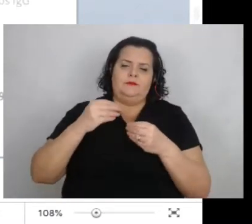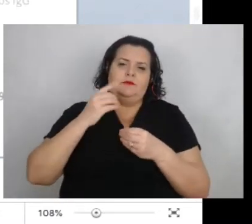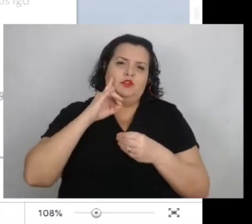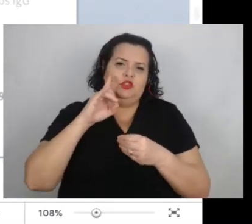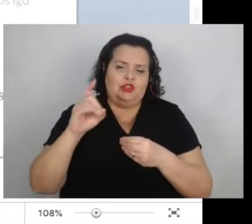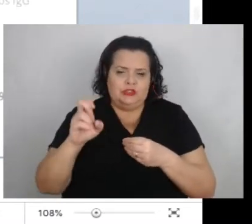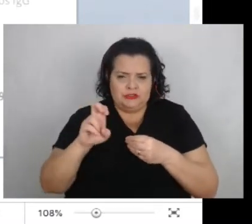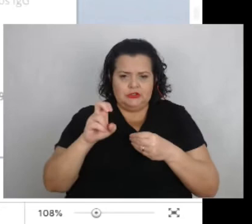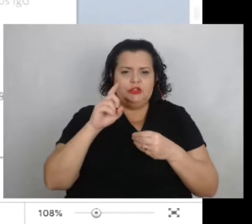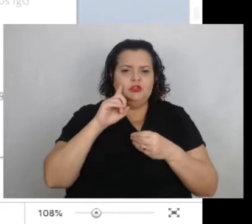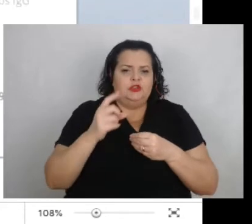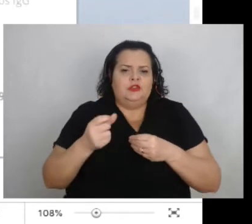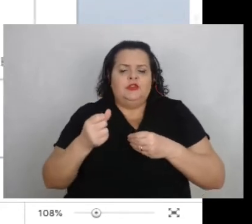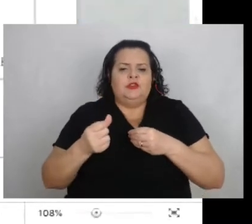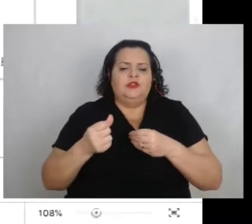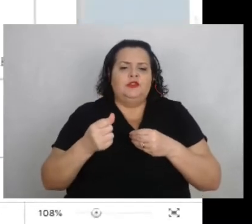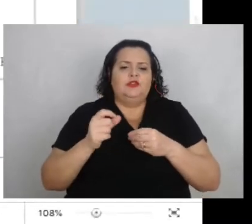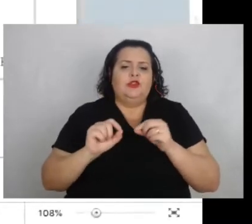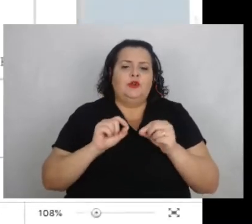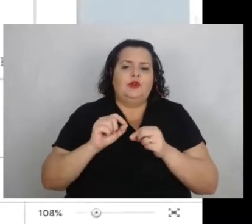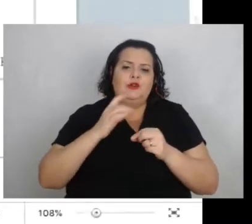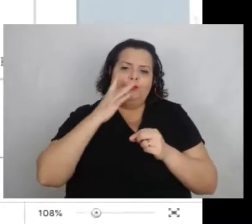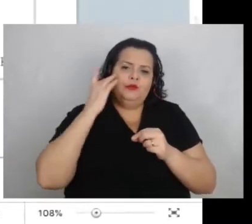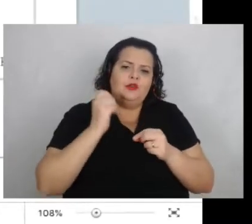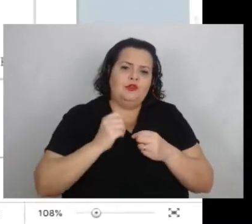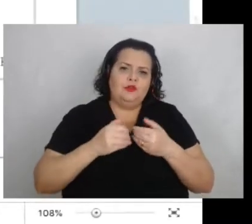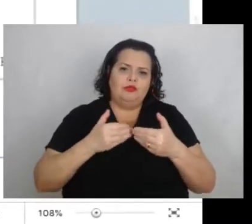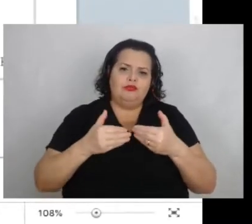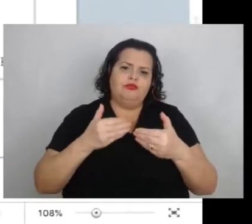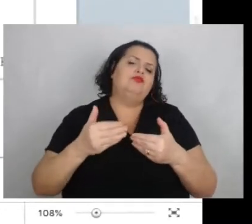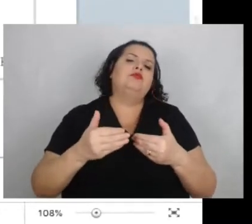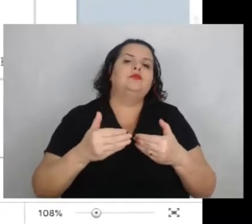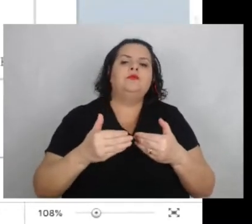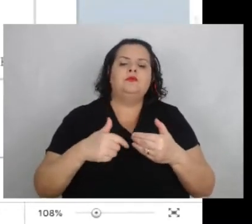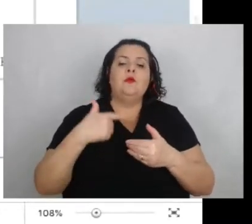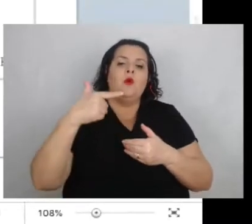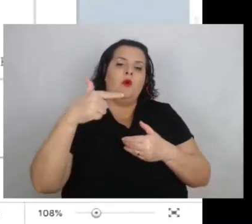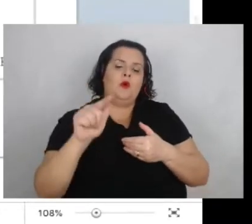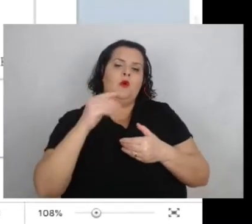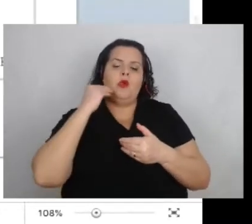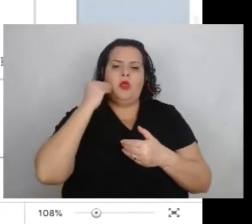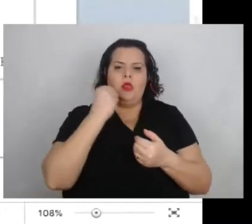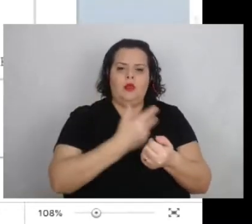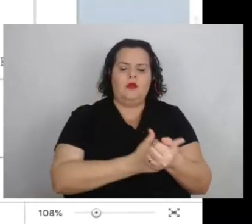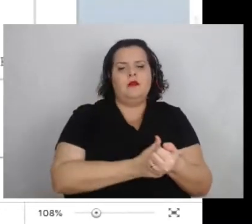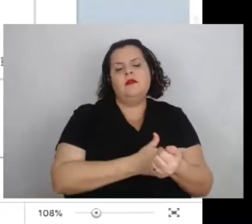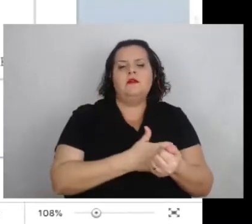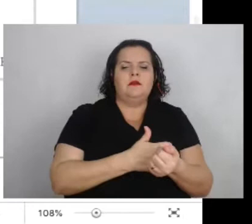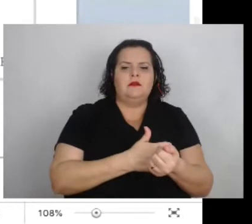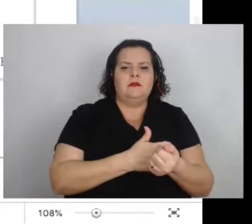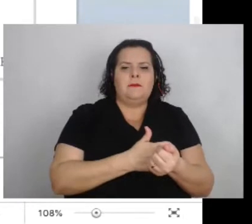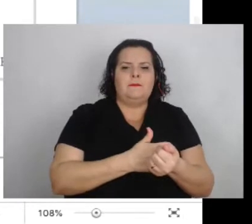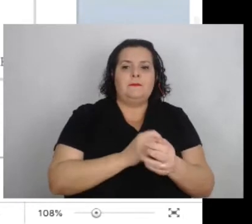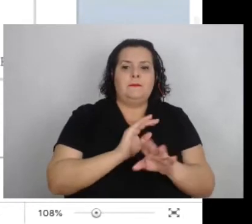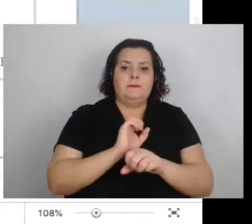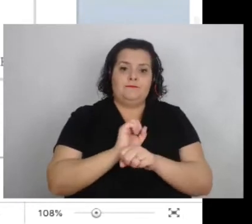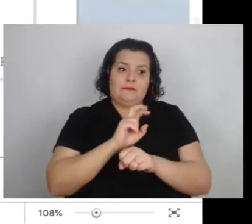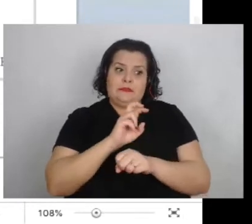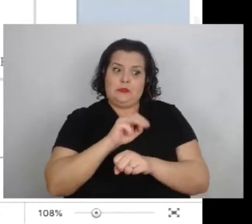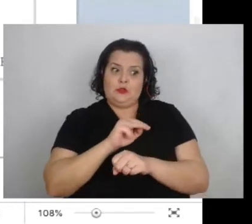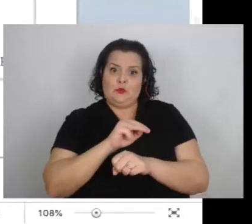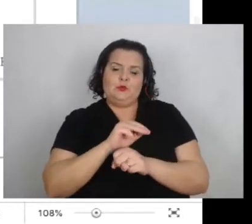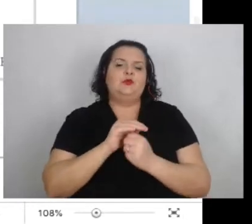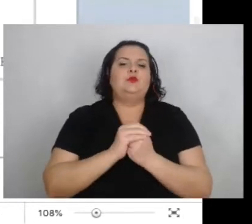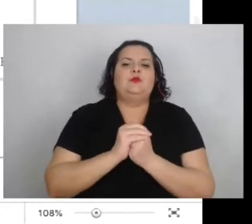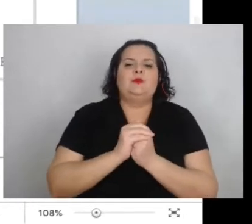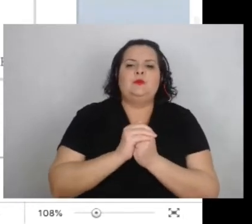geral esse perfil é de pacientes que já estão evoluindo. Os testes sorológicos... Por favor, 5 minutos, tá bom? Ok,